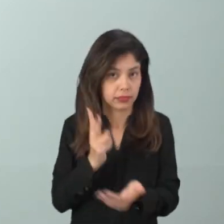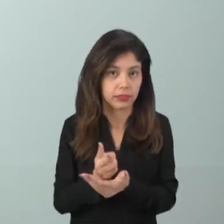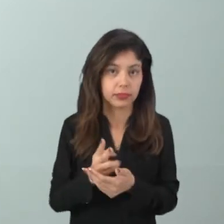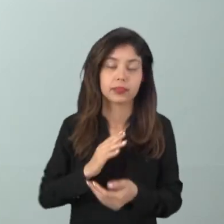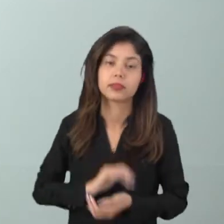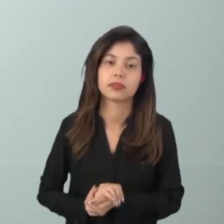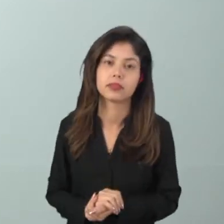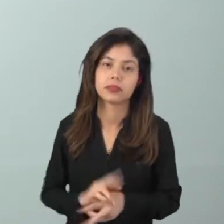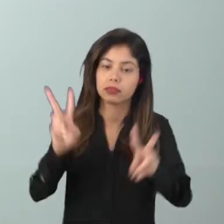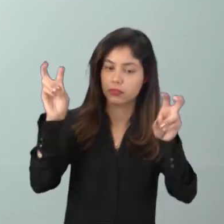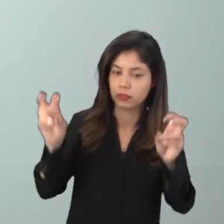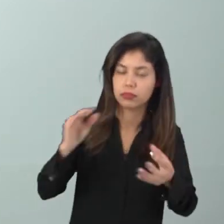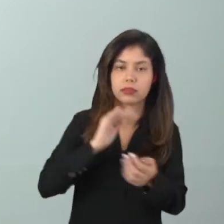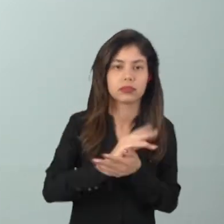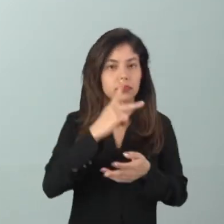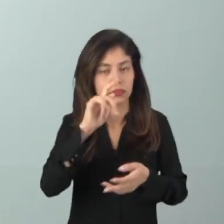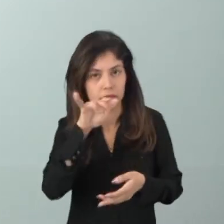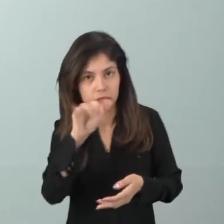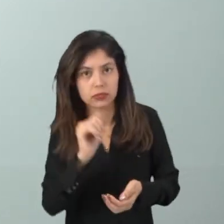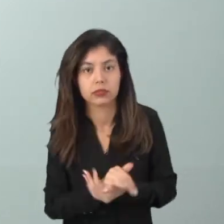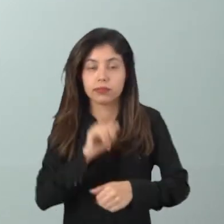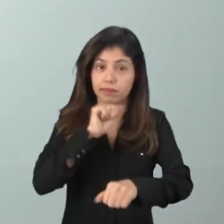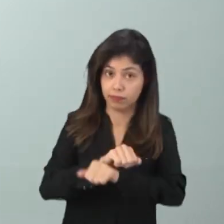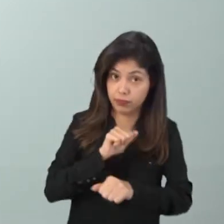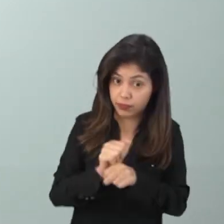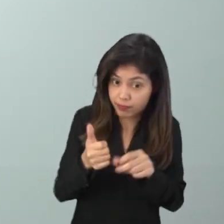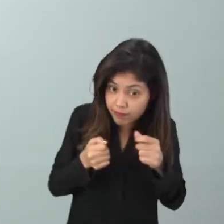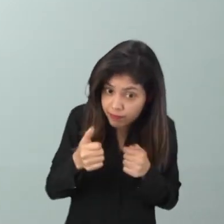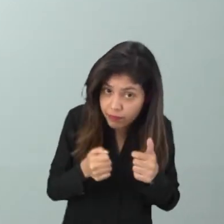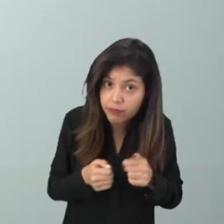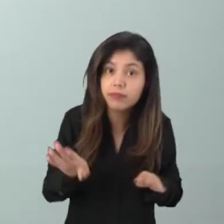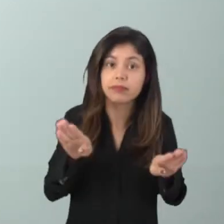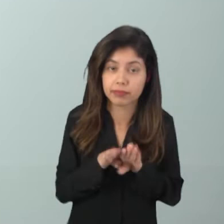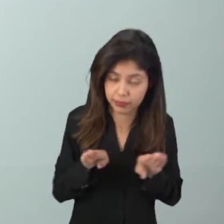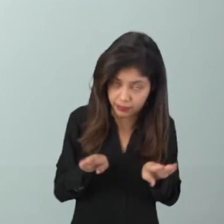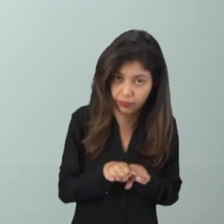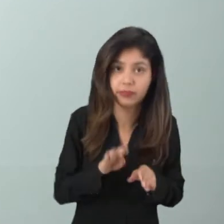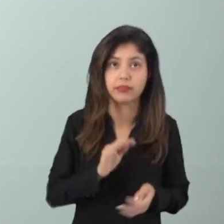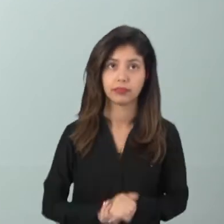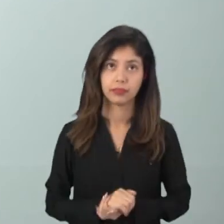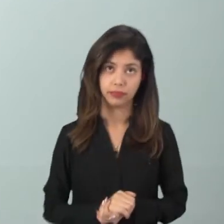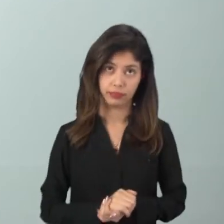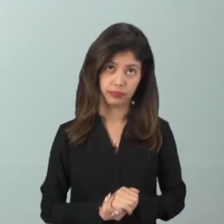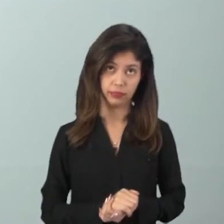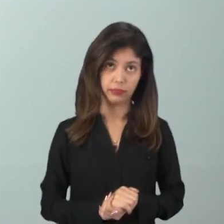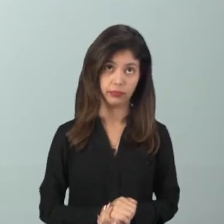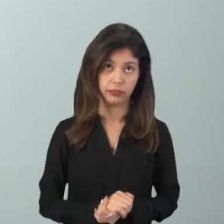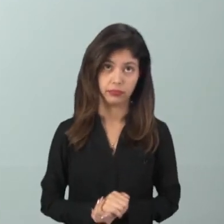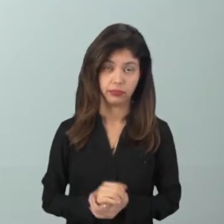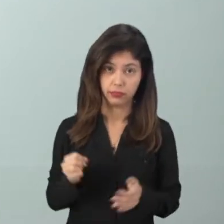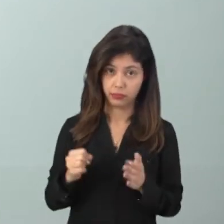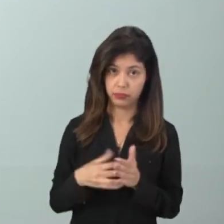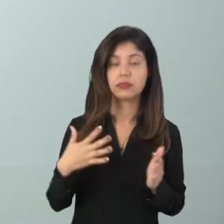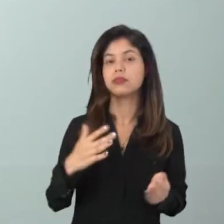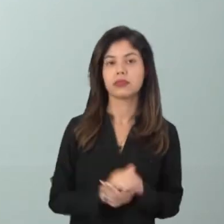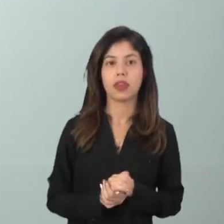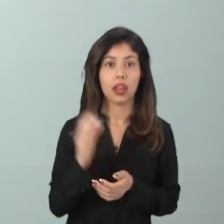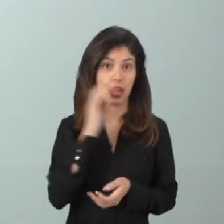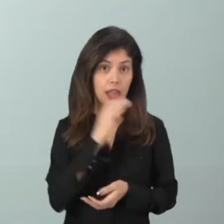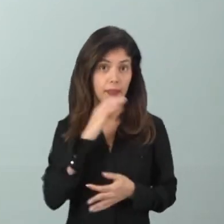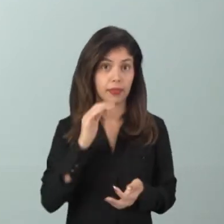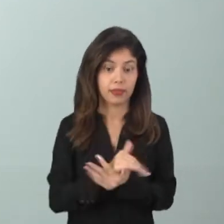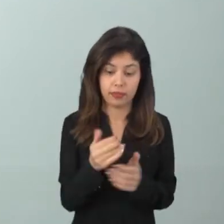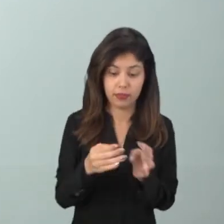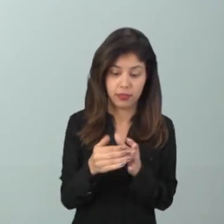acessar determinadas páginas, para inclusive jogar no seu smartphone, que isso demanda muita agilidade no